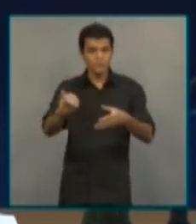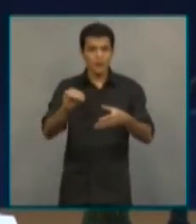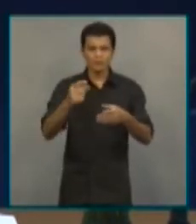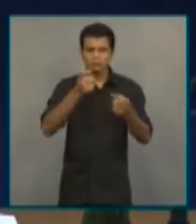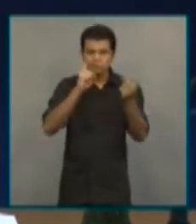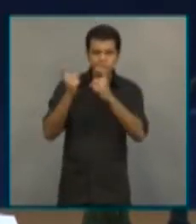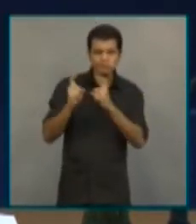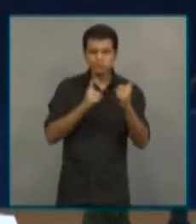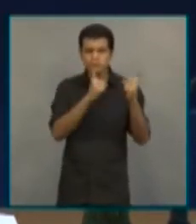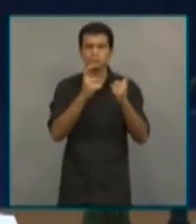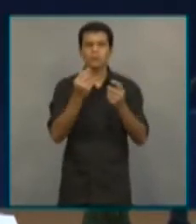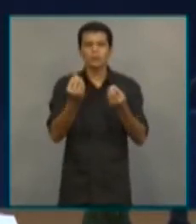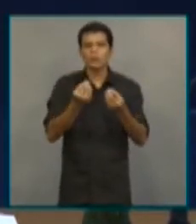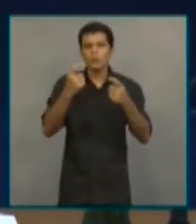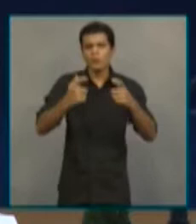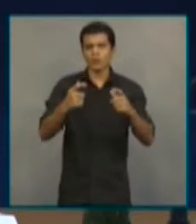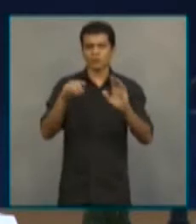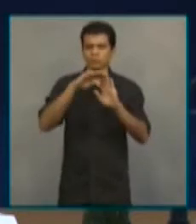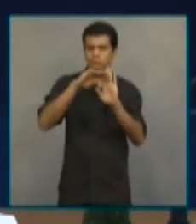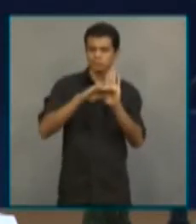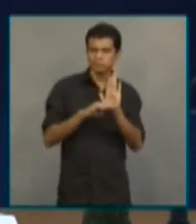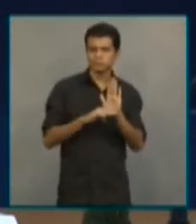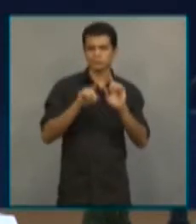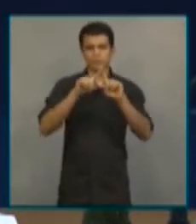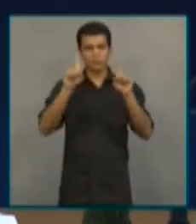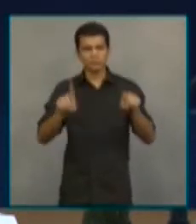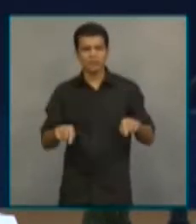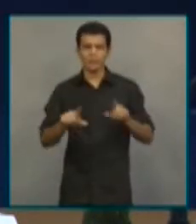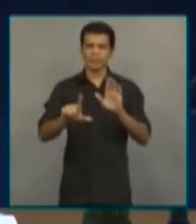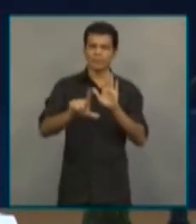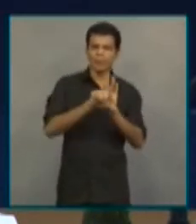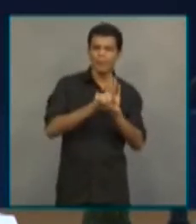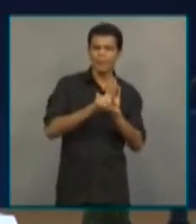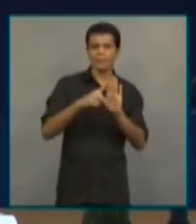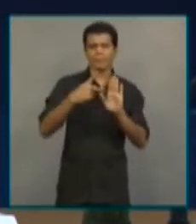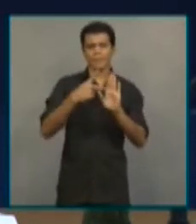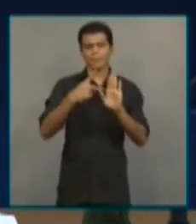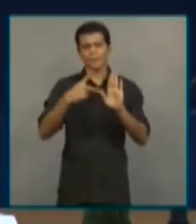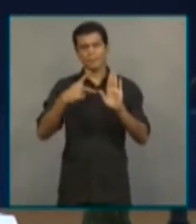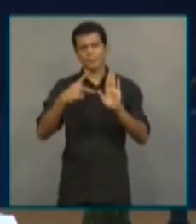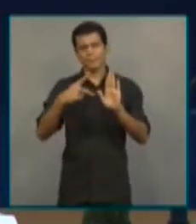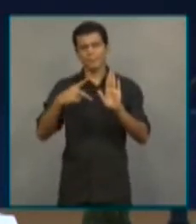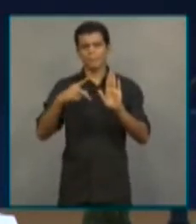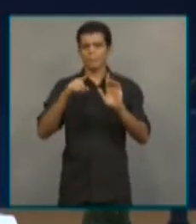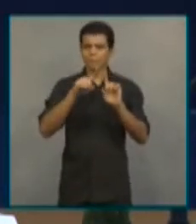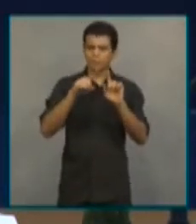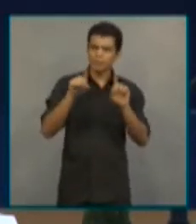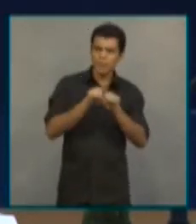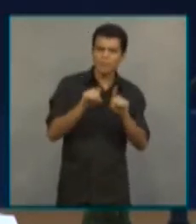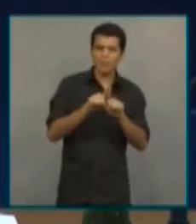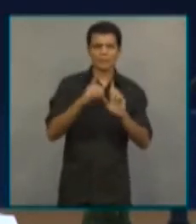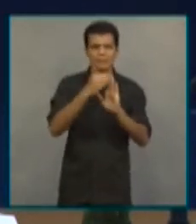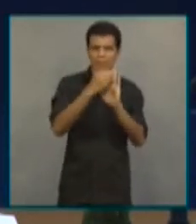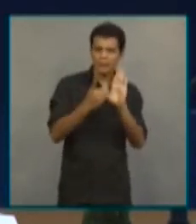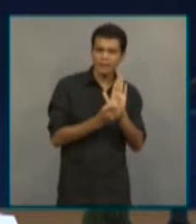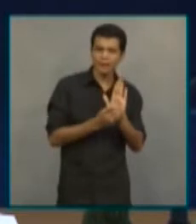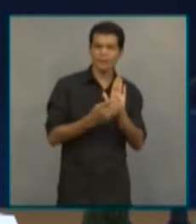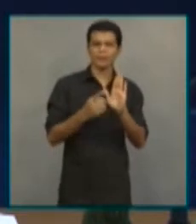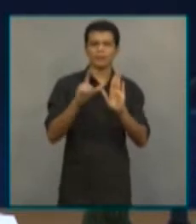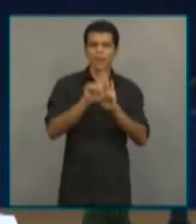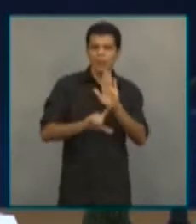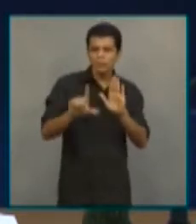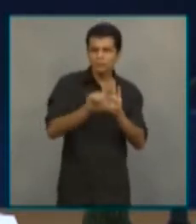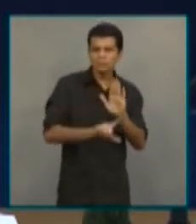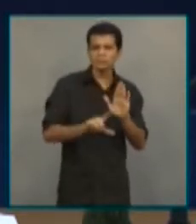projetos, quer sejam de lei complementares, projetos de indicação, decretos legislativos, todos eles têm